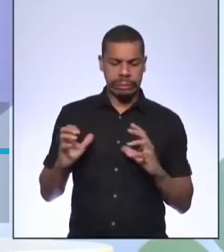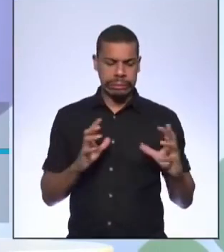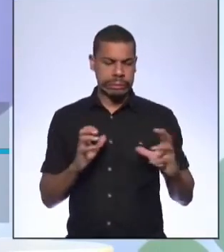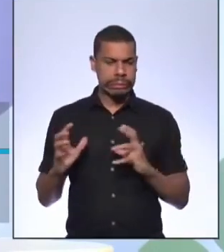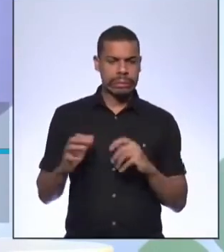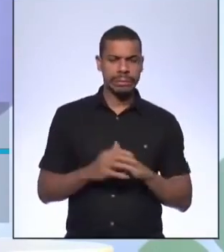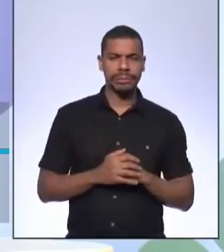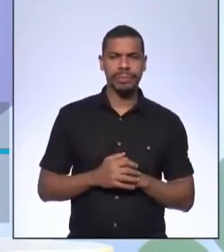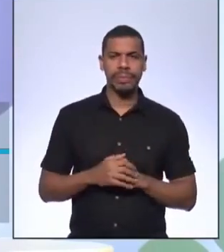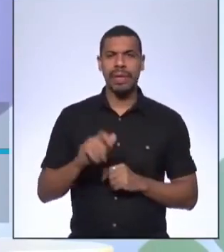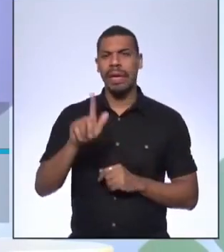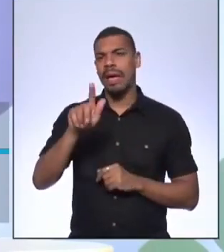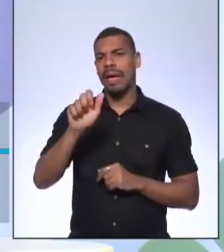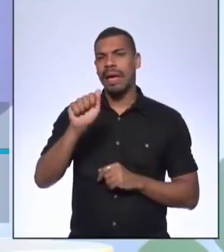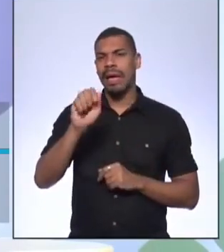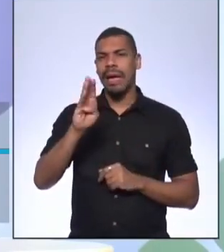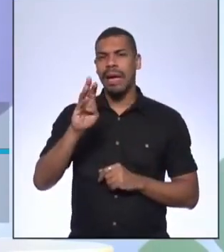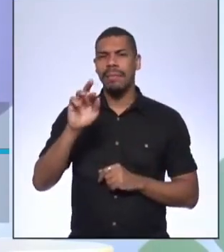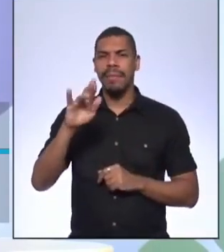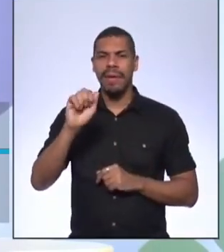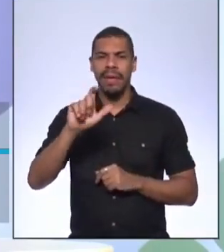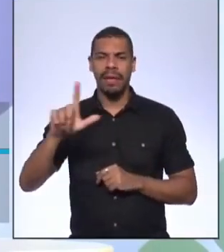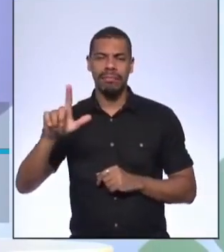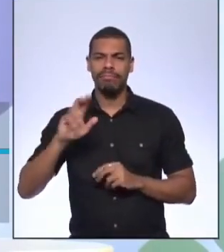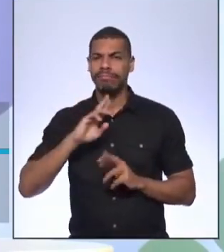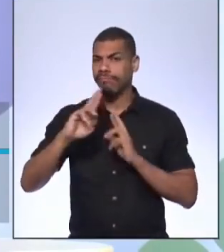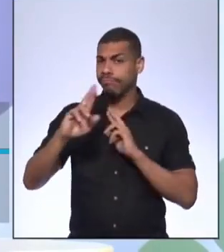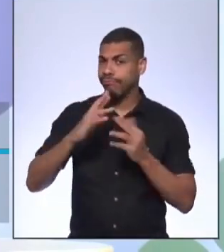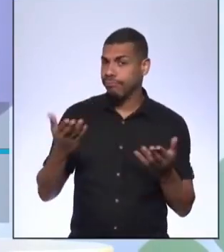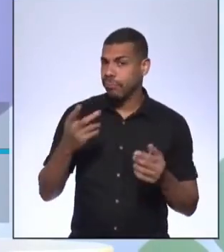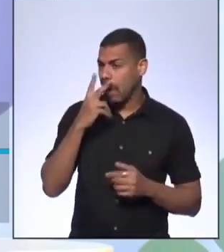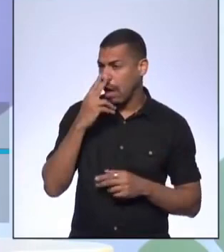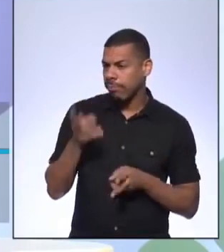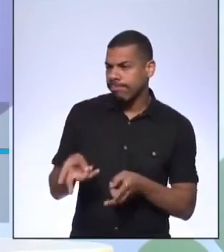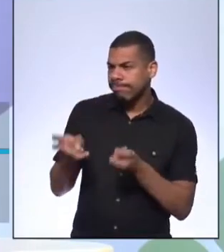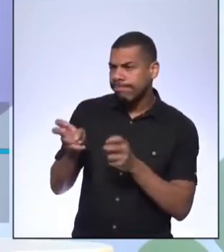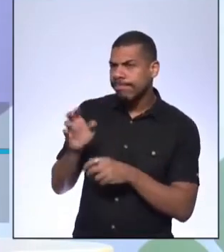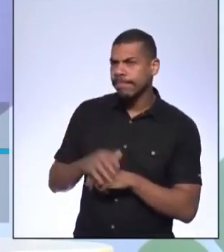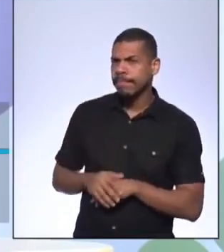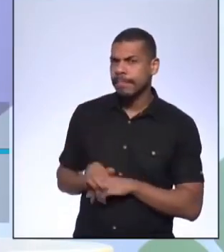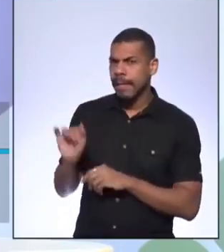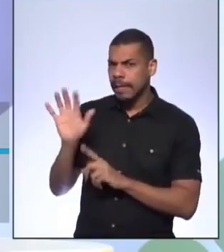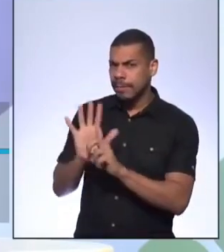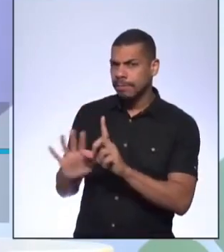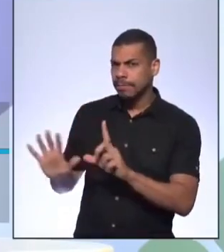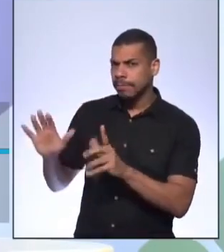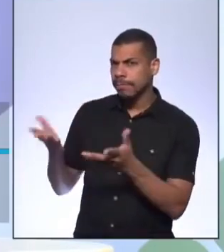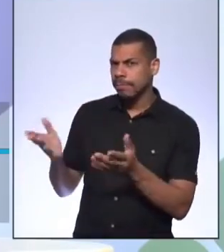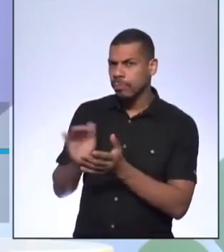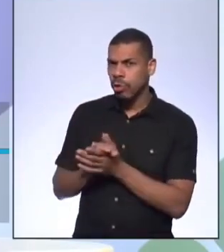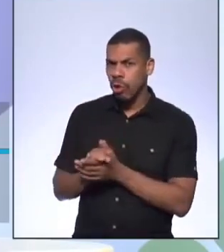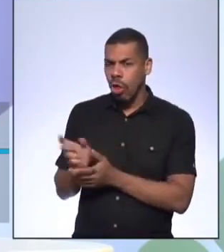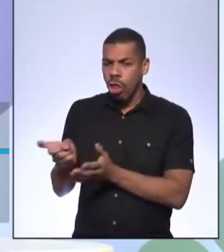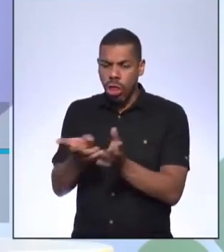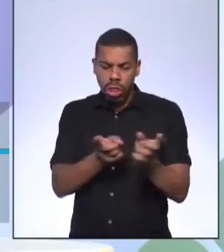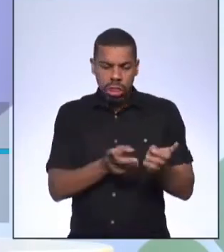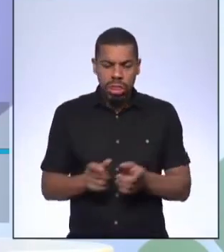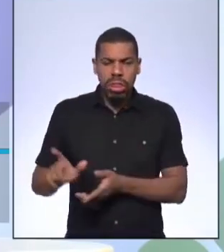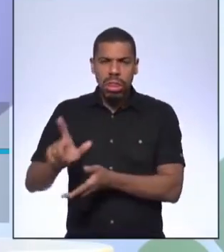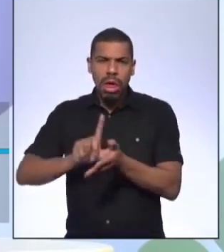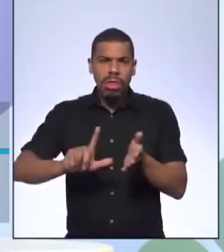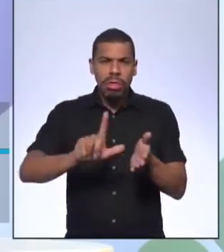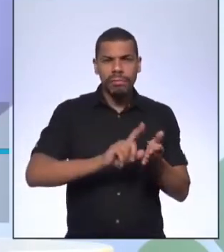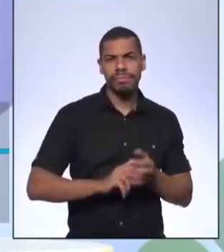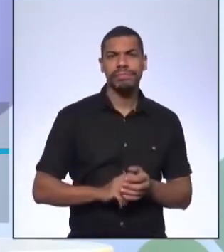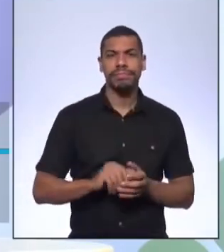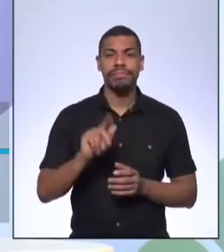O Gabriel está falando, professora Luísa, que ele enxerga na imagem comércio. O Kevin